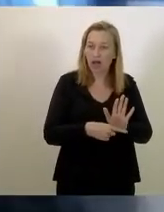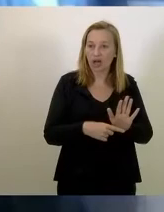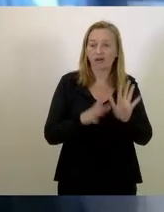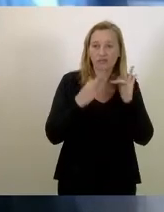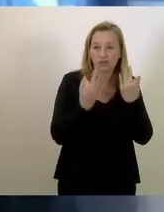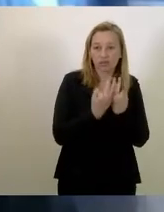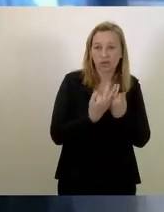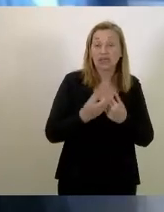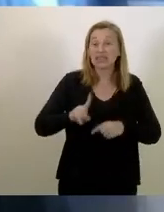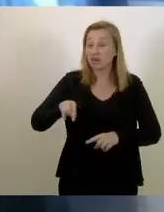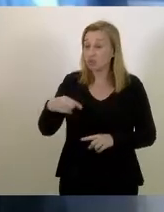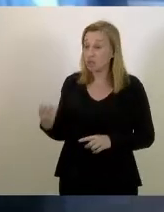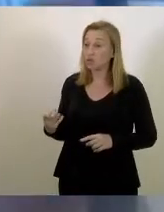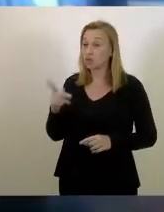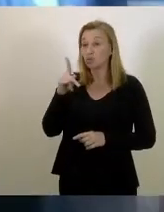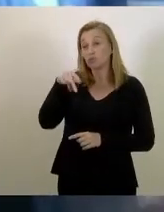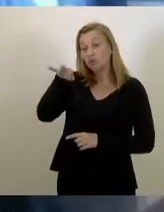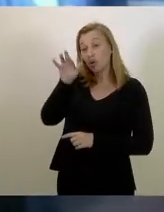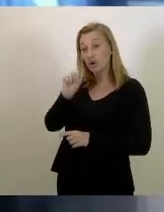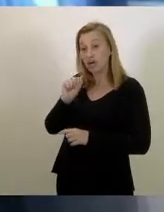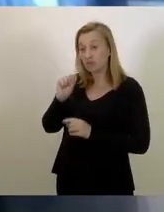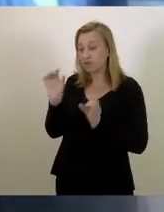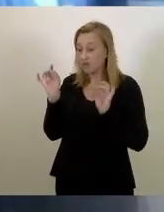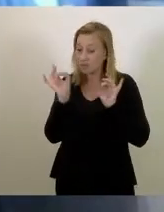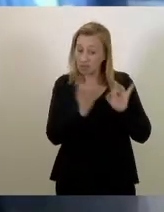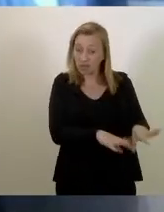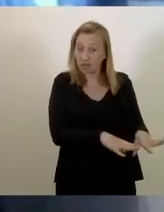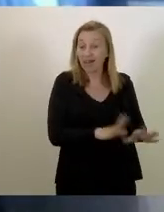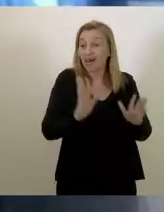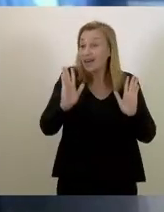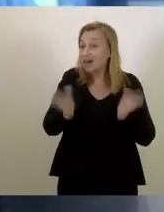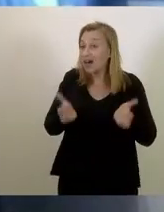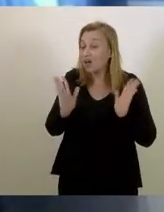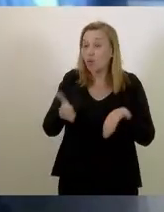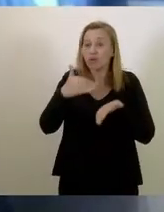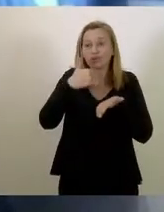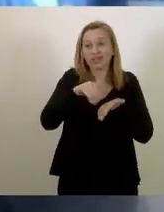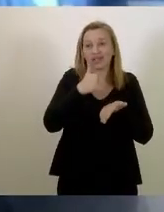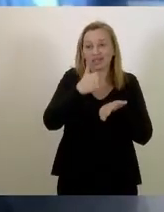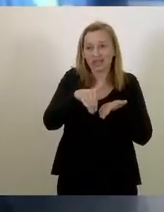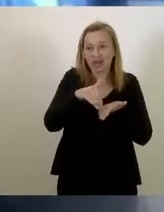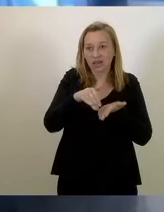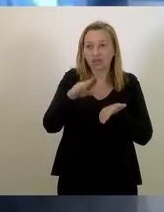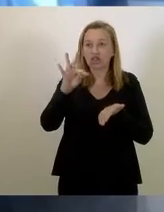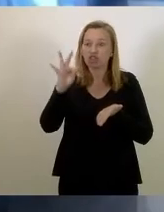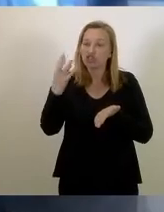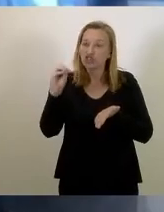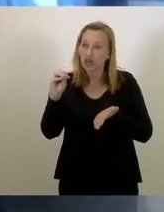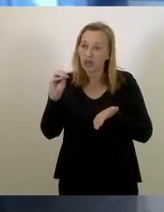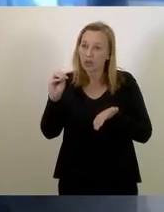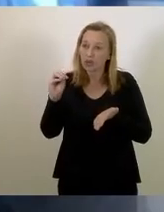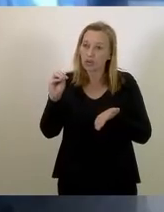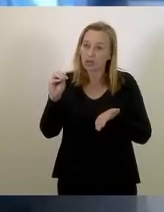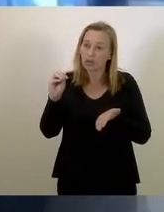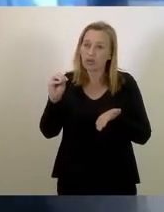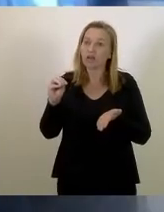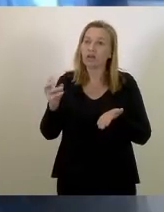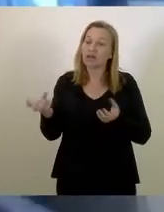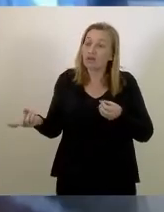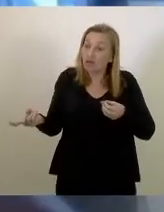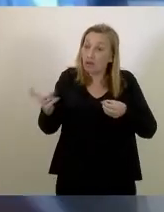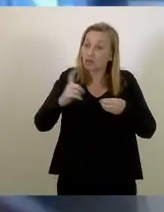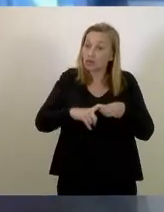esse programa infelizmente foi abandonado e agora o secretário Tiago Pancolha está retomando